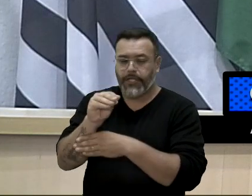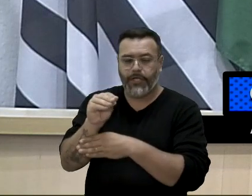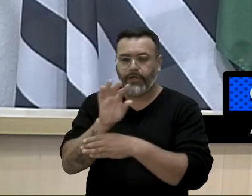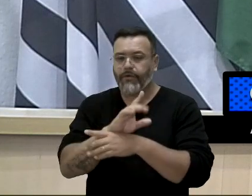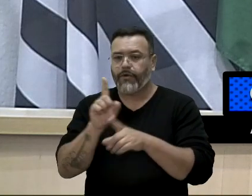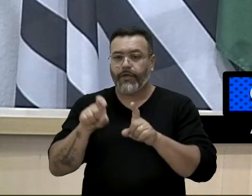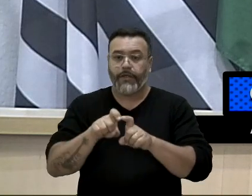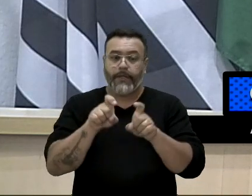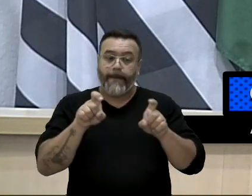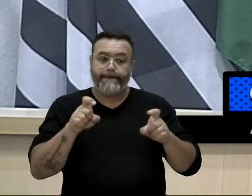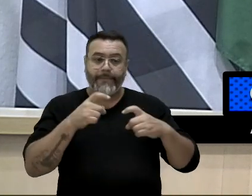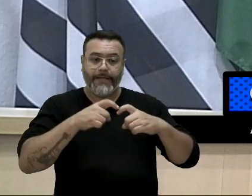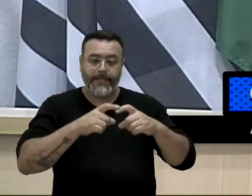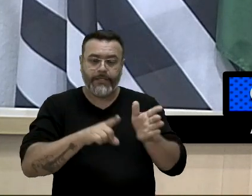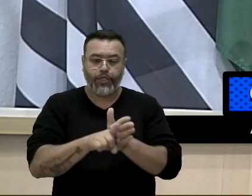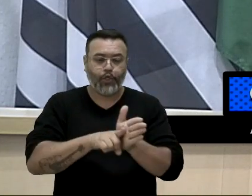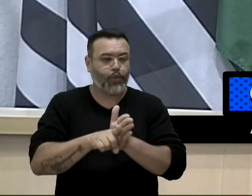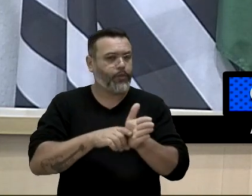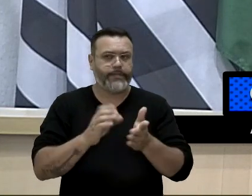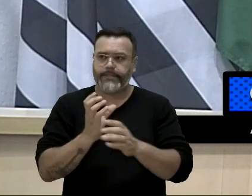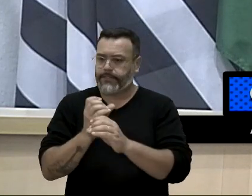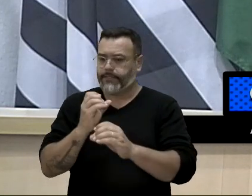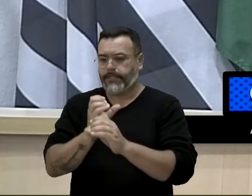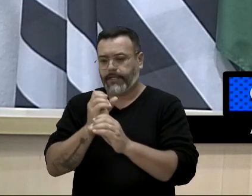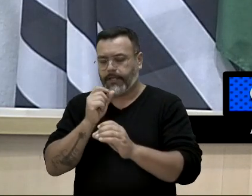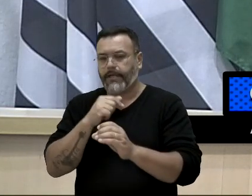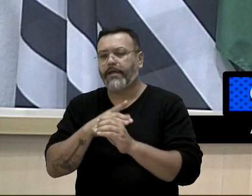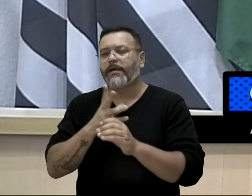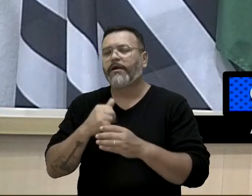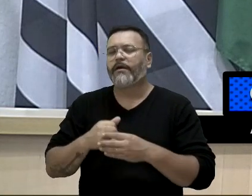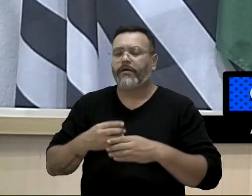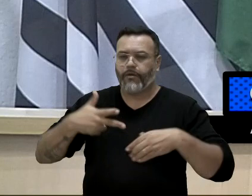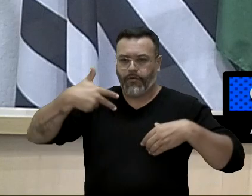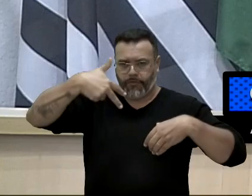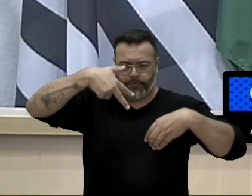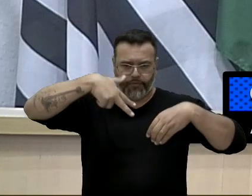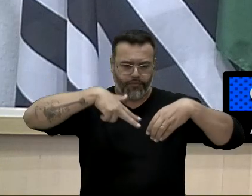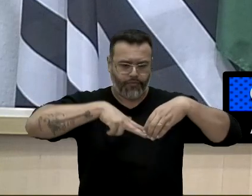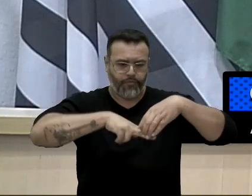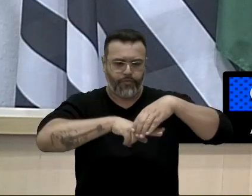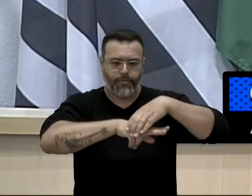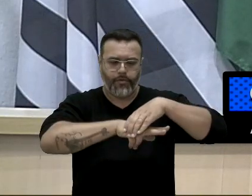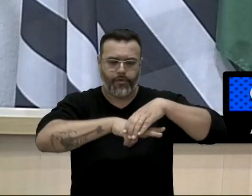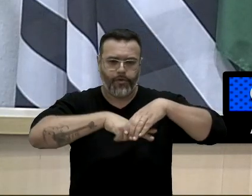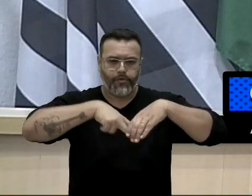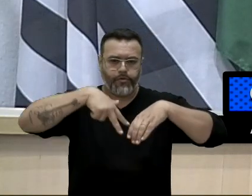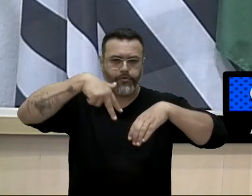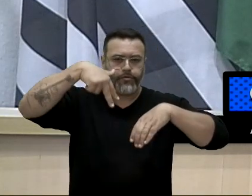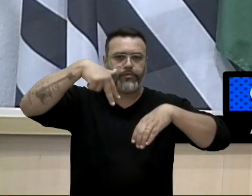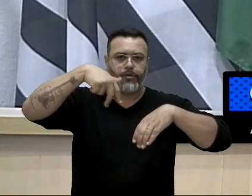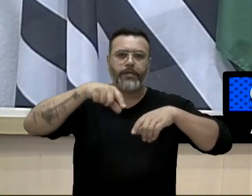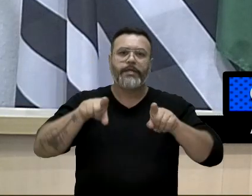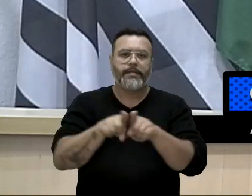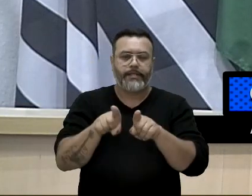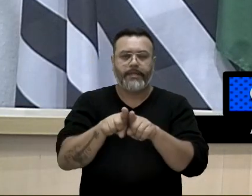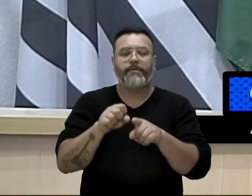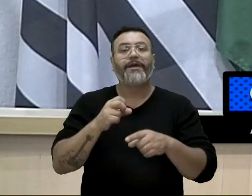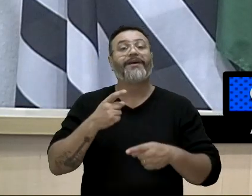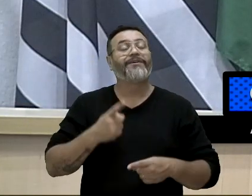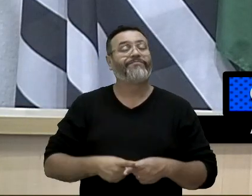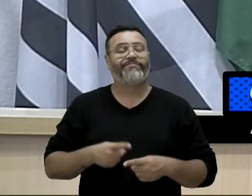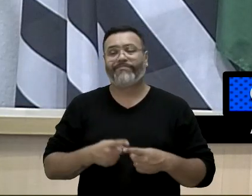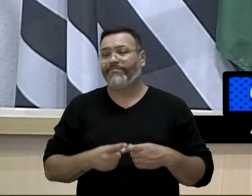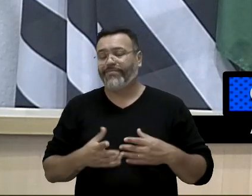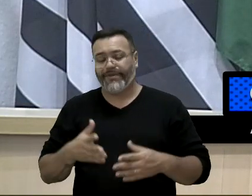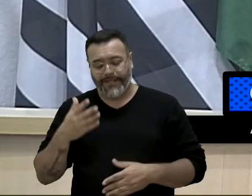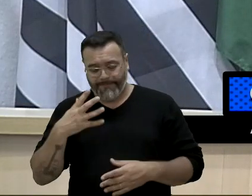obstétrica dela, com exames laboratoriais, com ultrassonografias, porque elas, a parte mesmo emocional, a parte